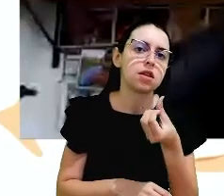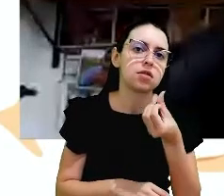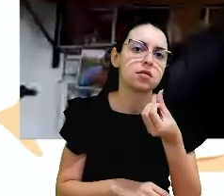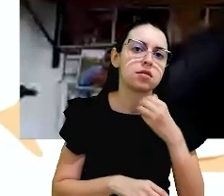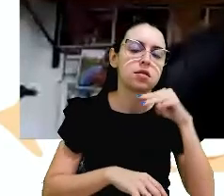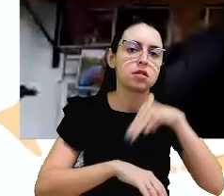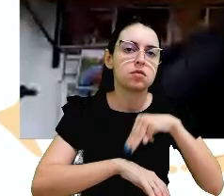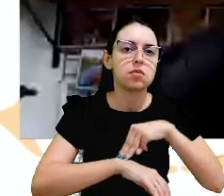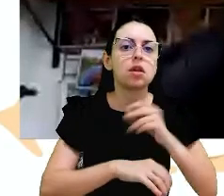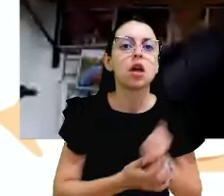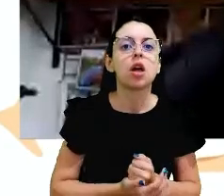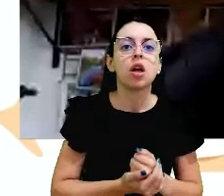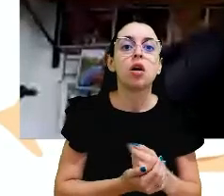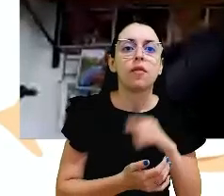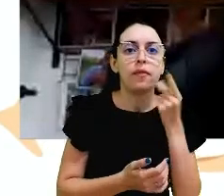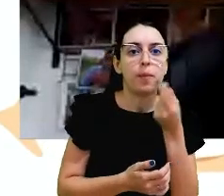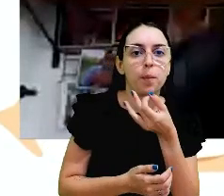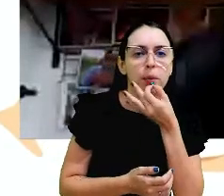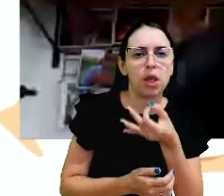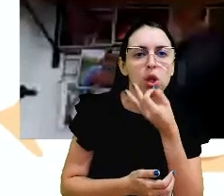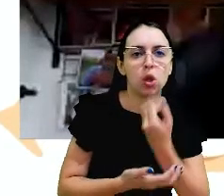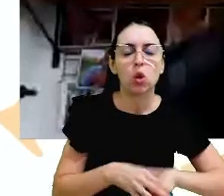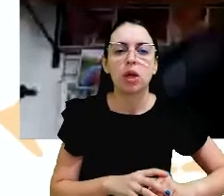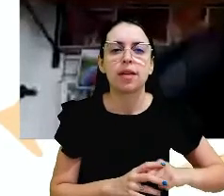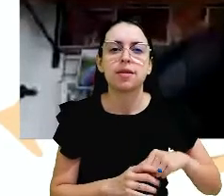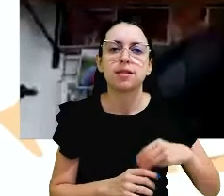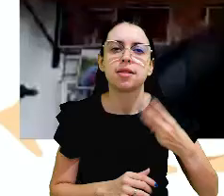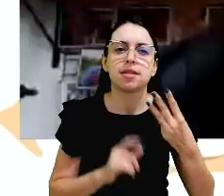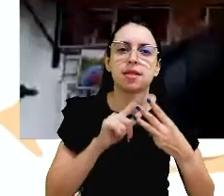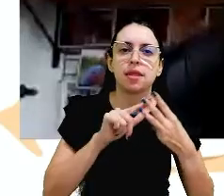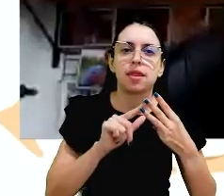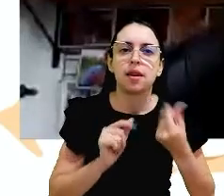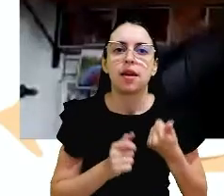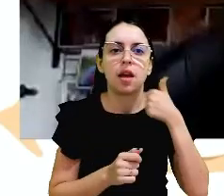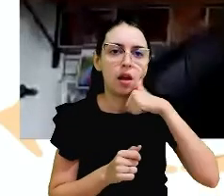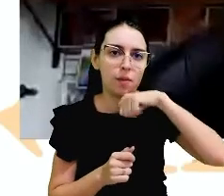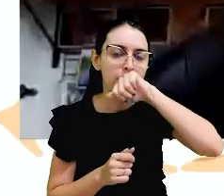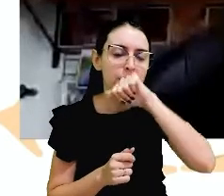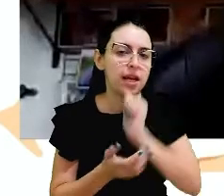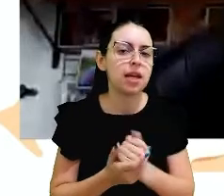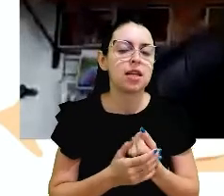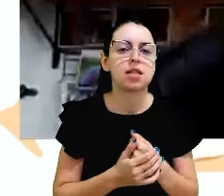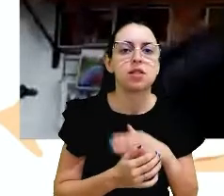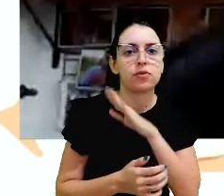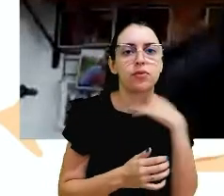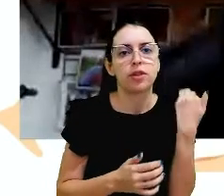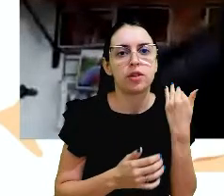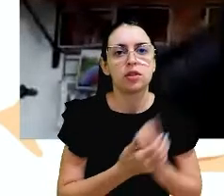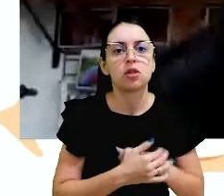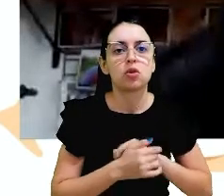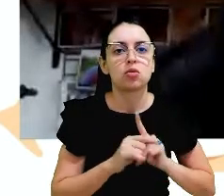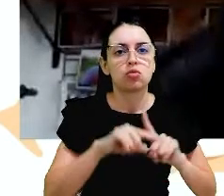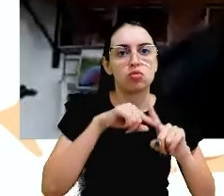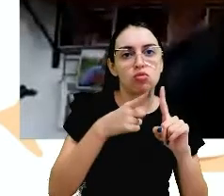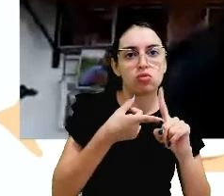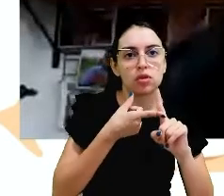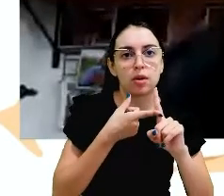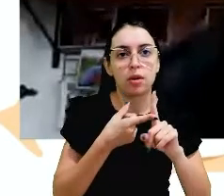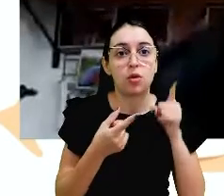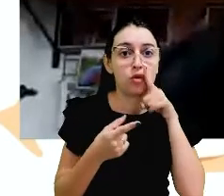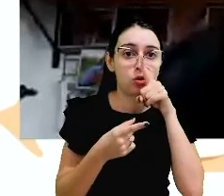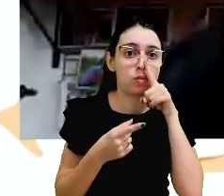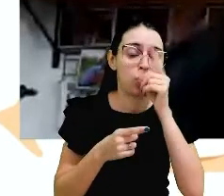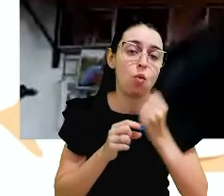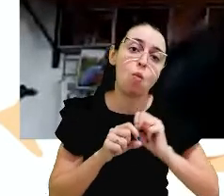3 jovens mães que faleceram em decorrência de causas relacionadas ou agravadas pela gravidez, ou até mesmo pelo